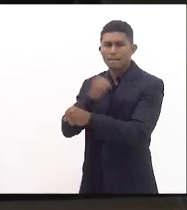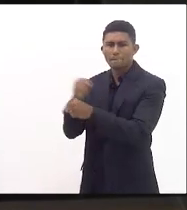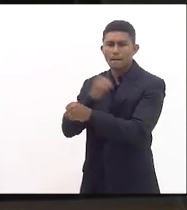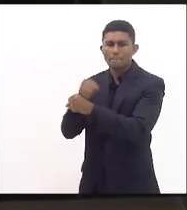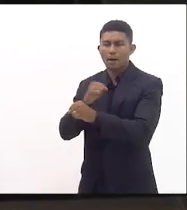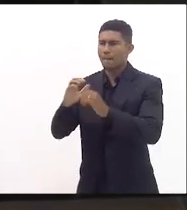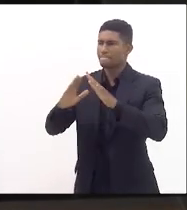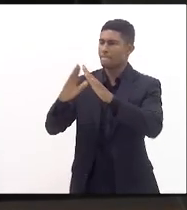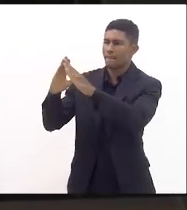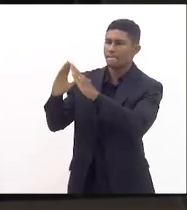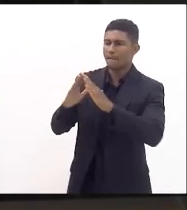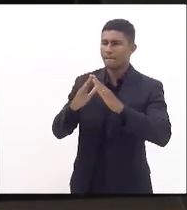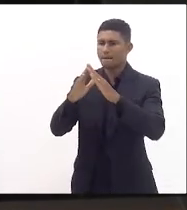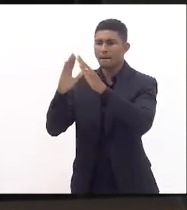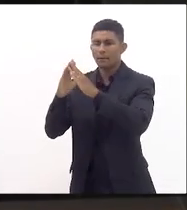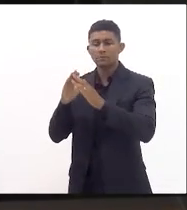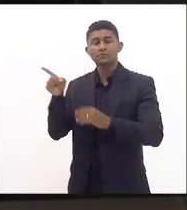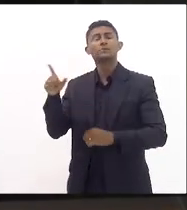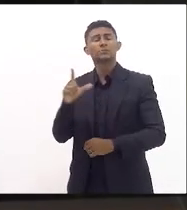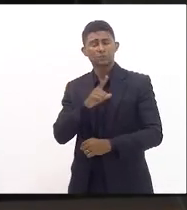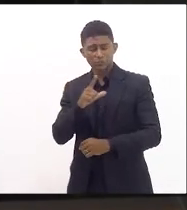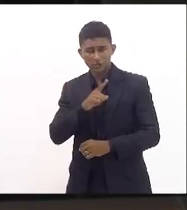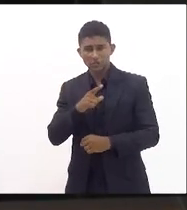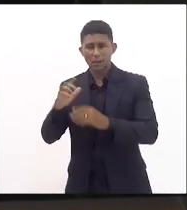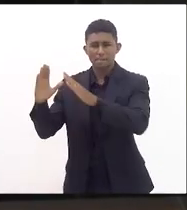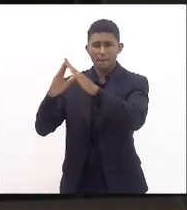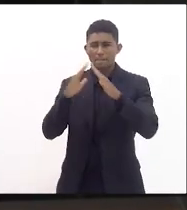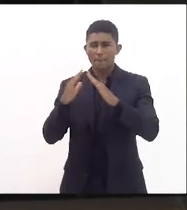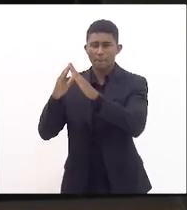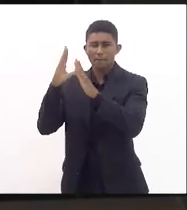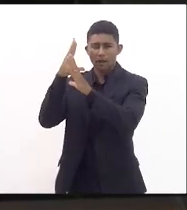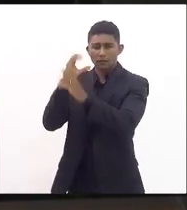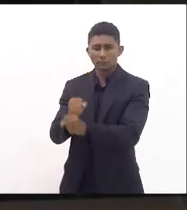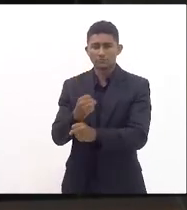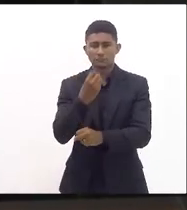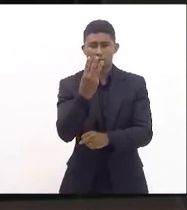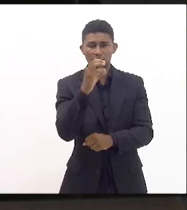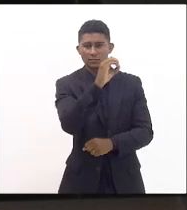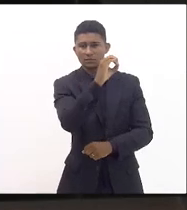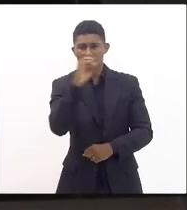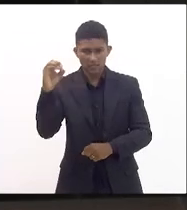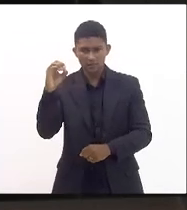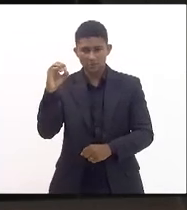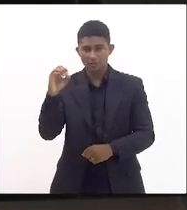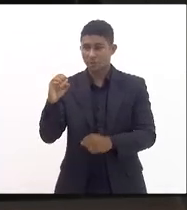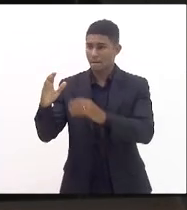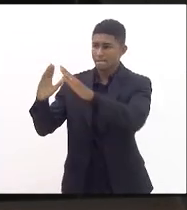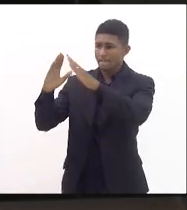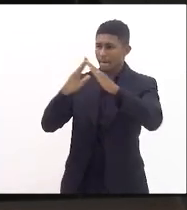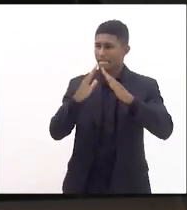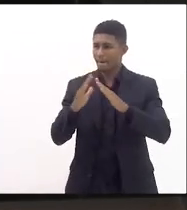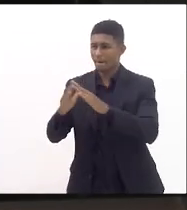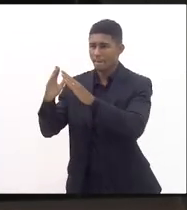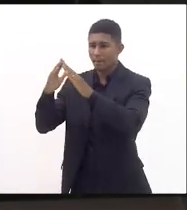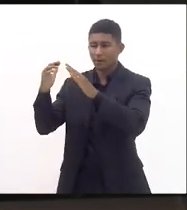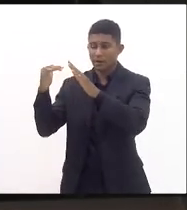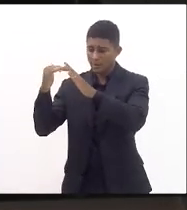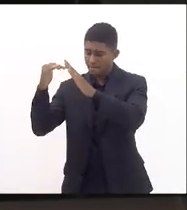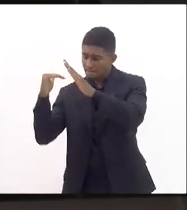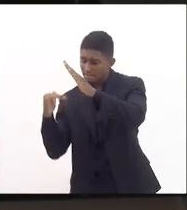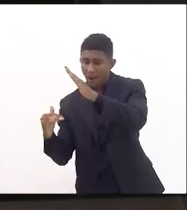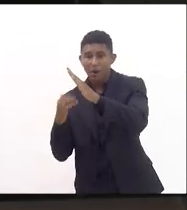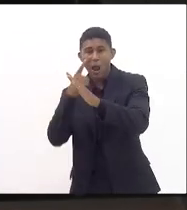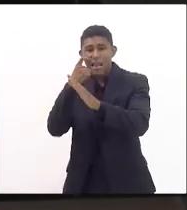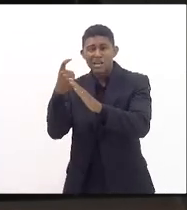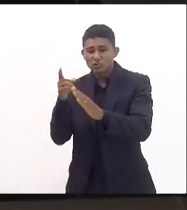declive. Ali estavam 300 residências construídas acima de um depósito de lixo, portanto,